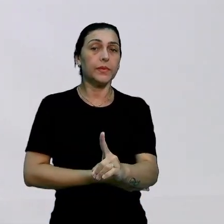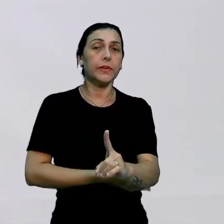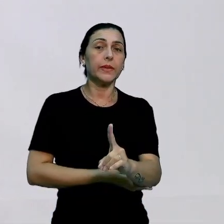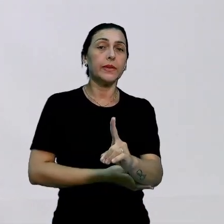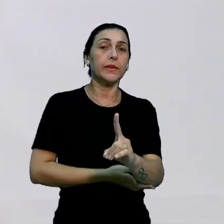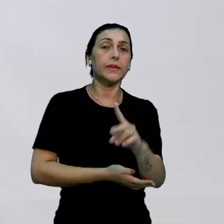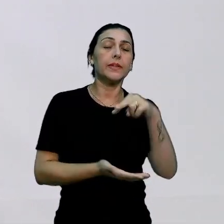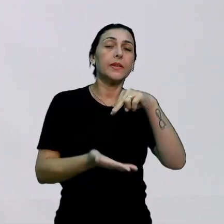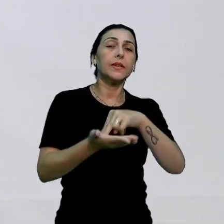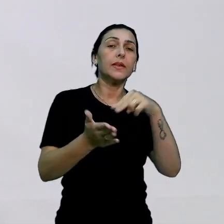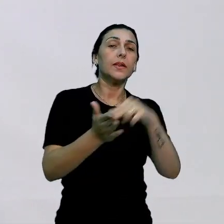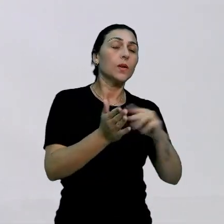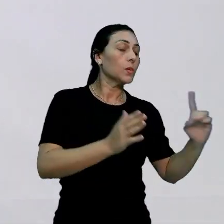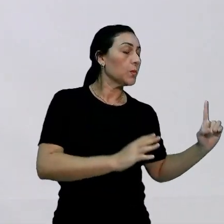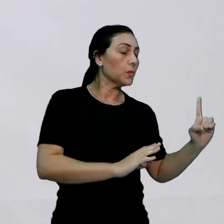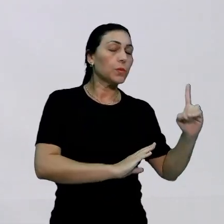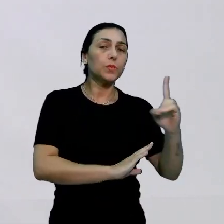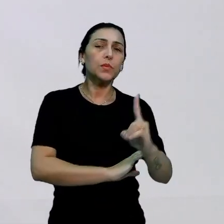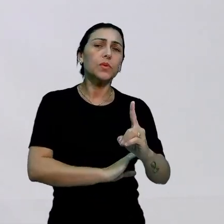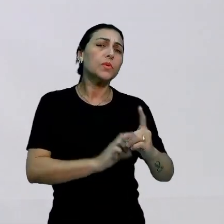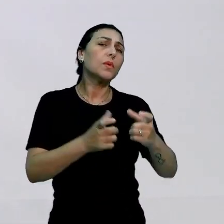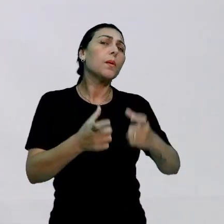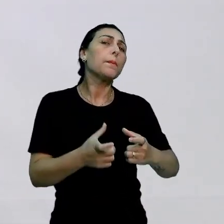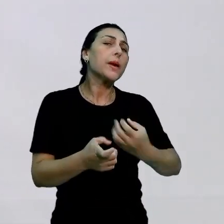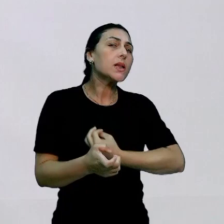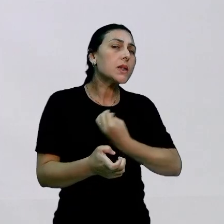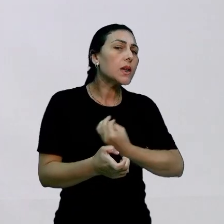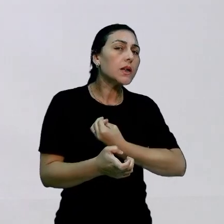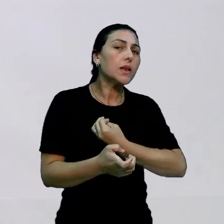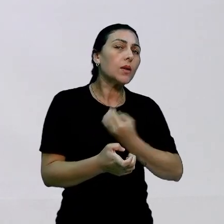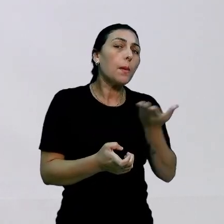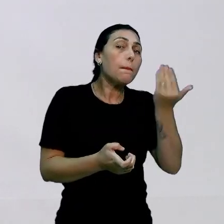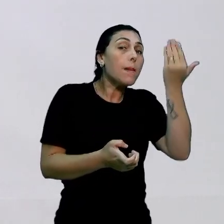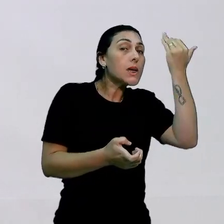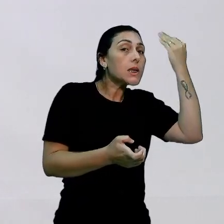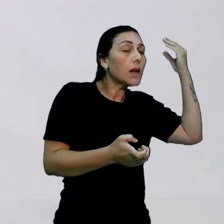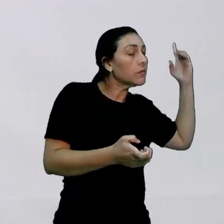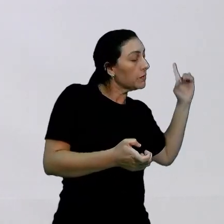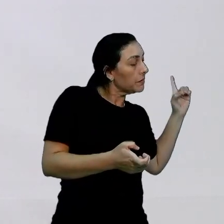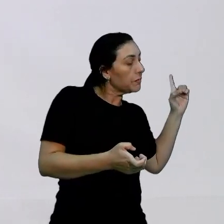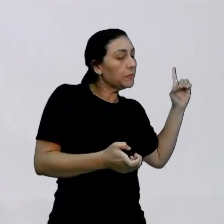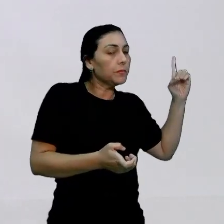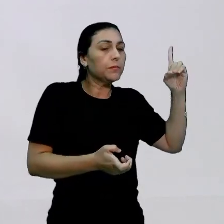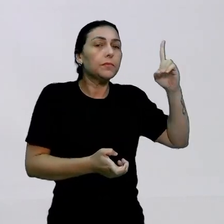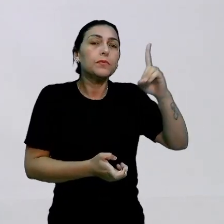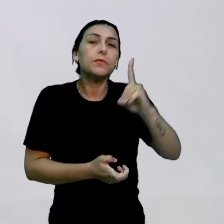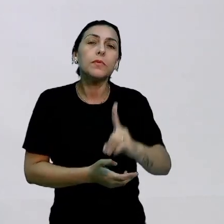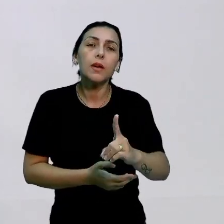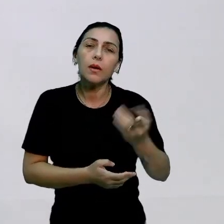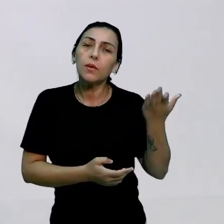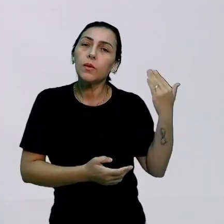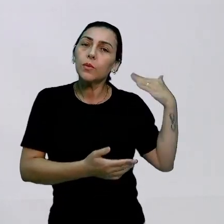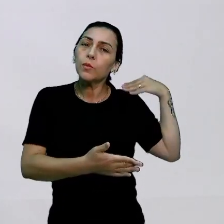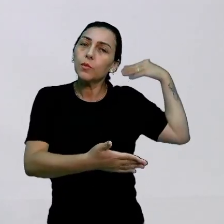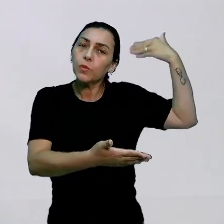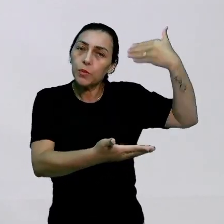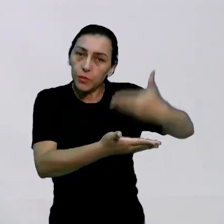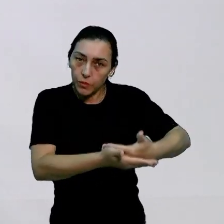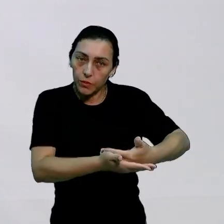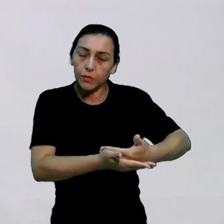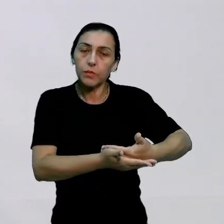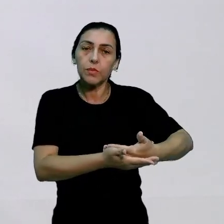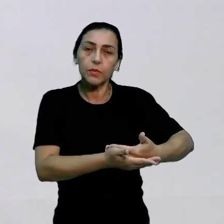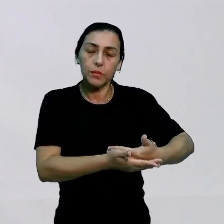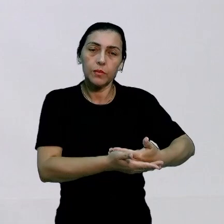eles vieram, né? Mas vieram está no presente? Não, né, galera? Vieram está do passado. Eles vieram, né, algum tempo atrás, né?